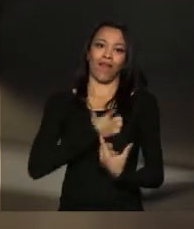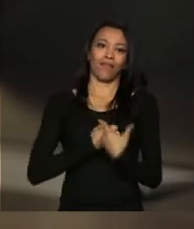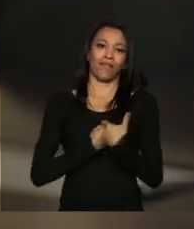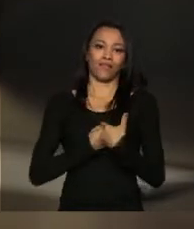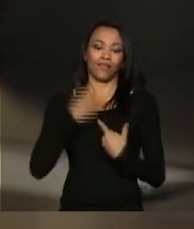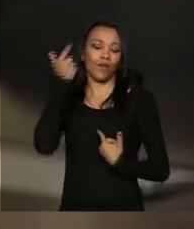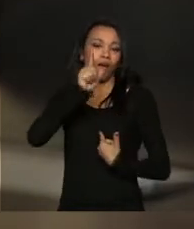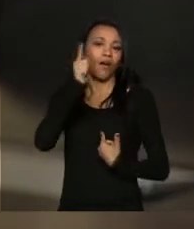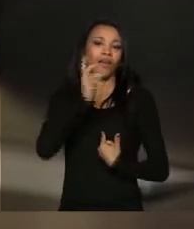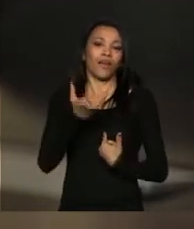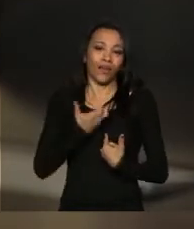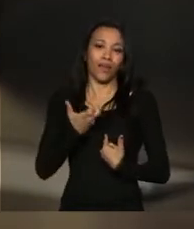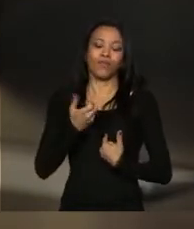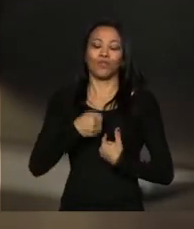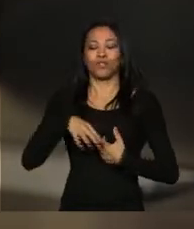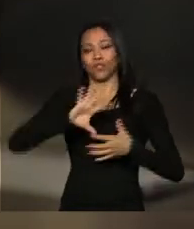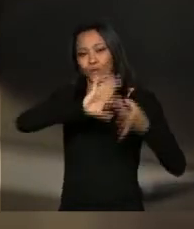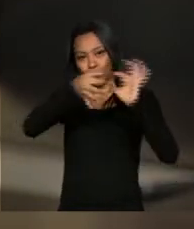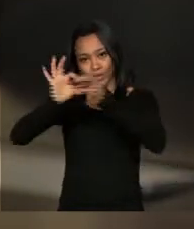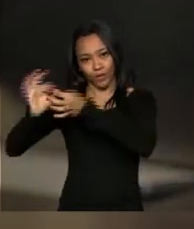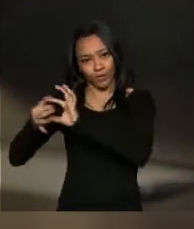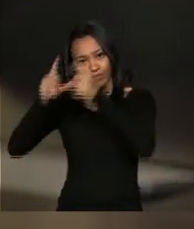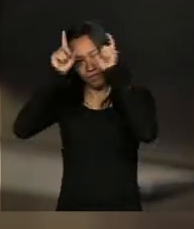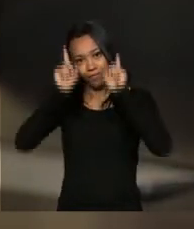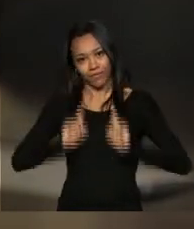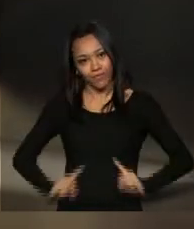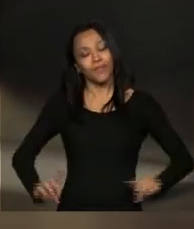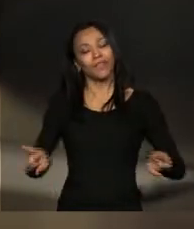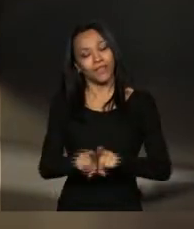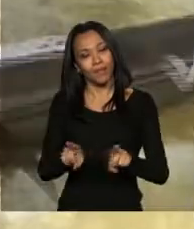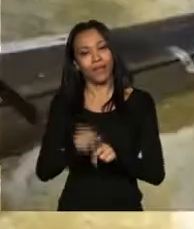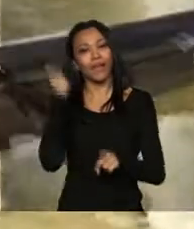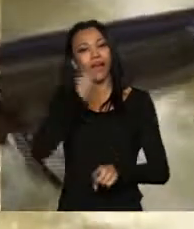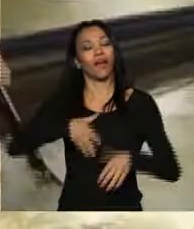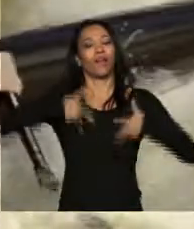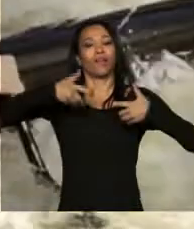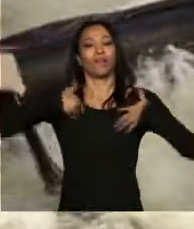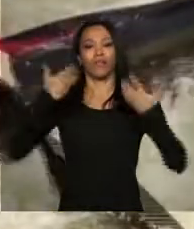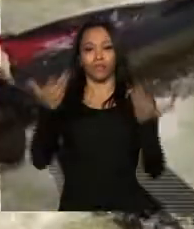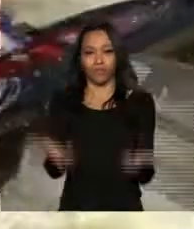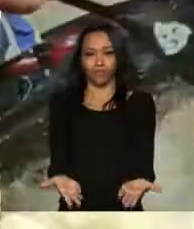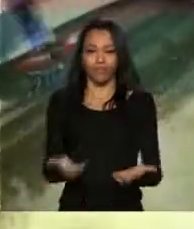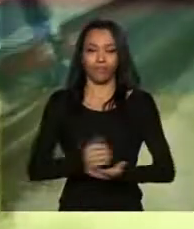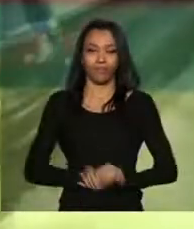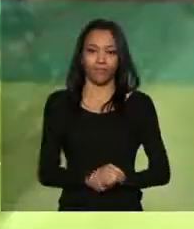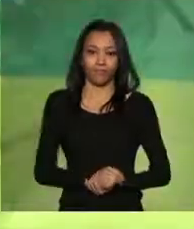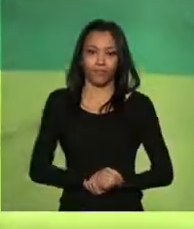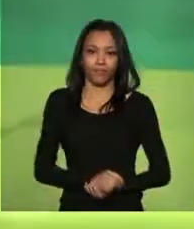atletas olímpicos e paralímpicos subindo ao pódio e nos dando muitas alegrias.